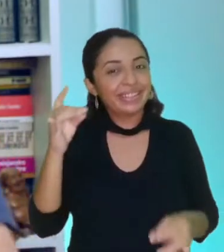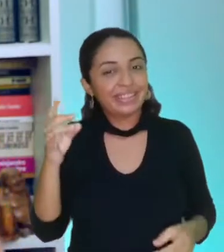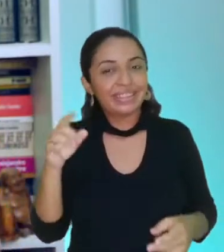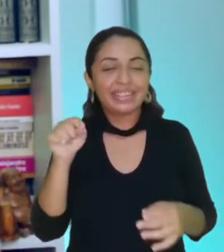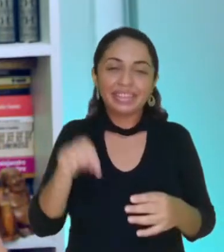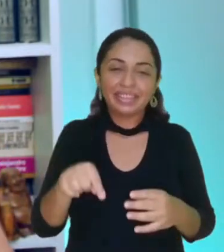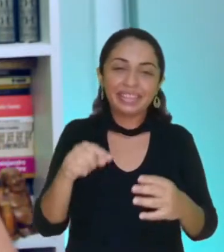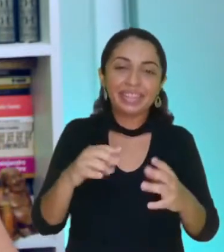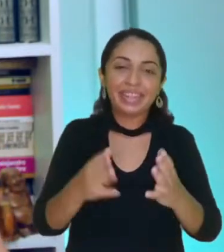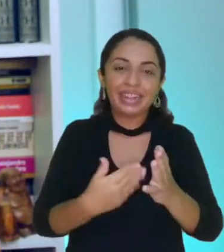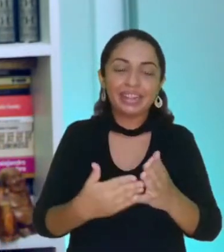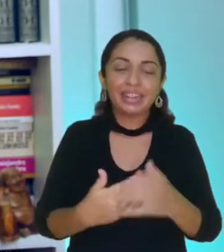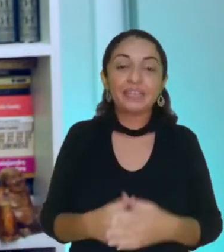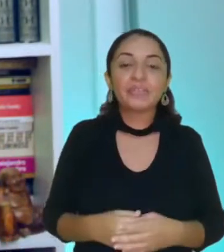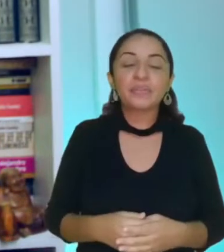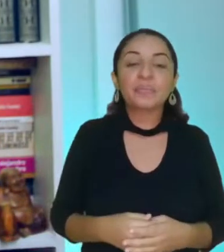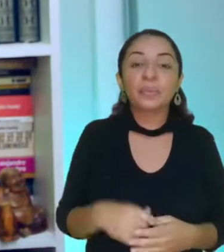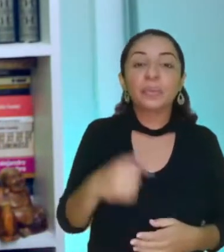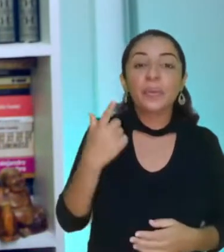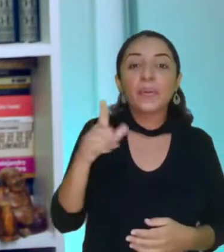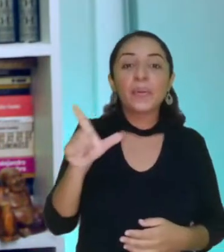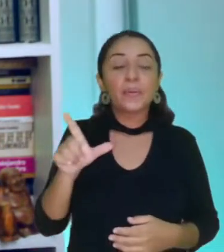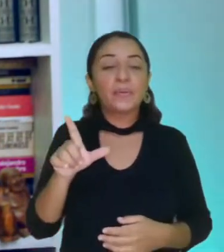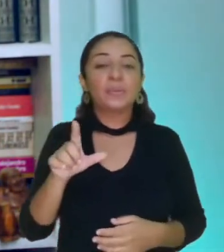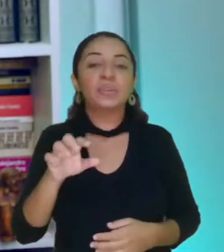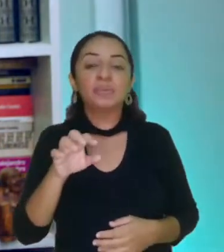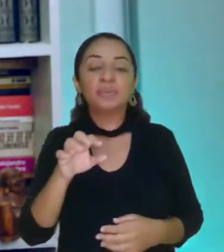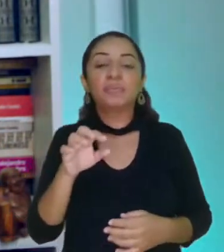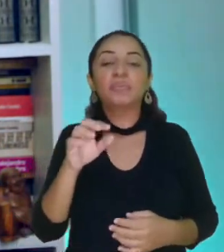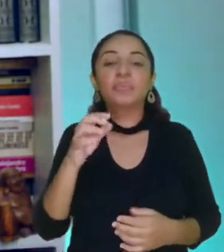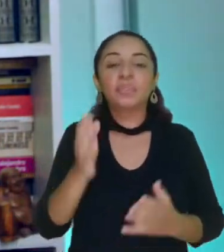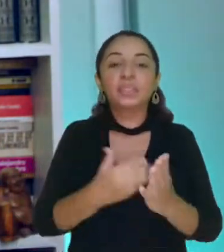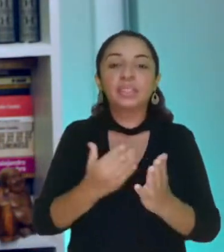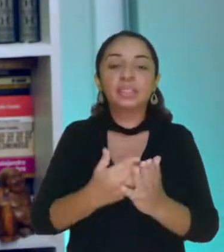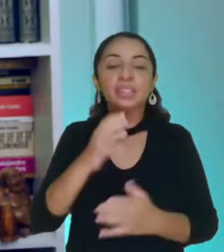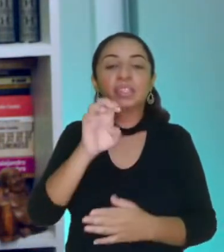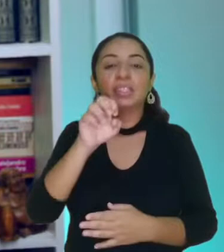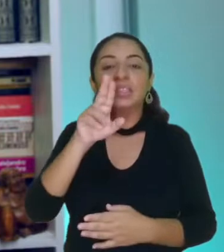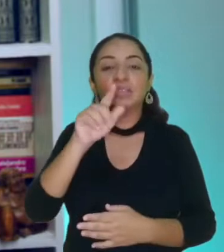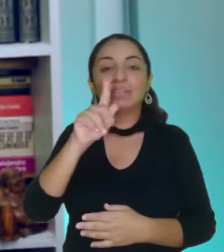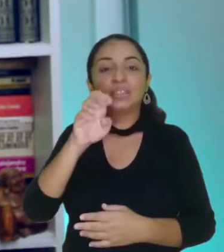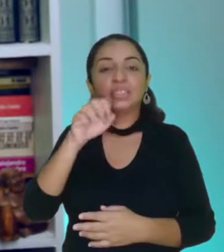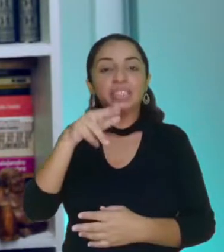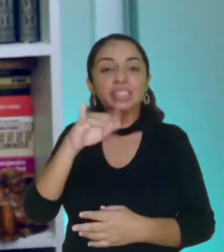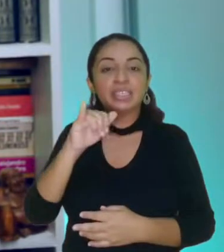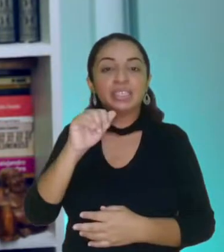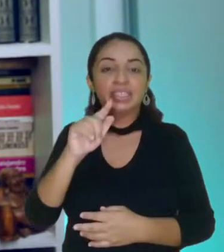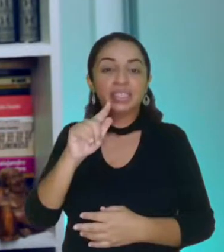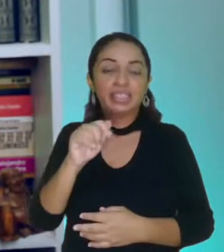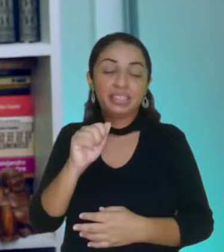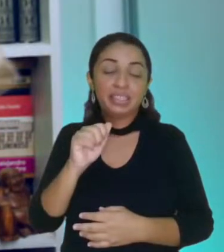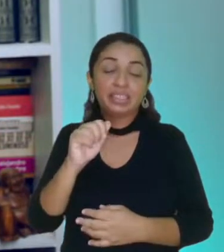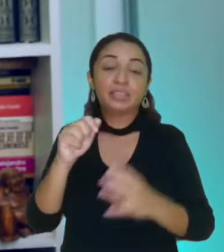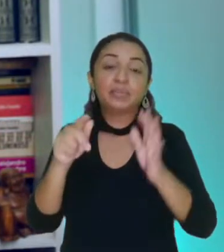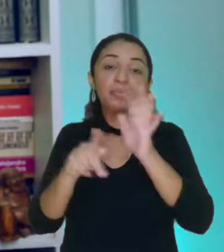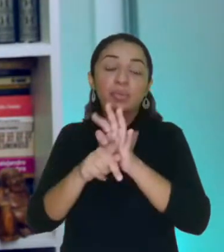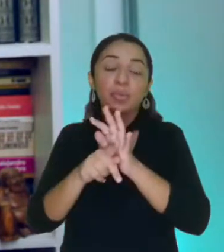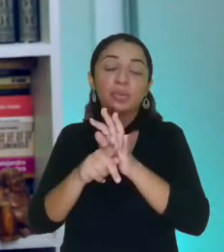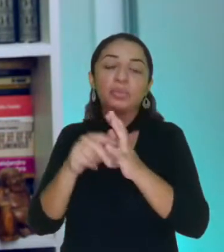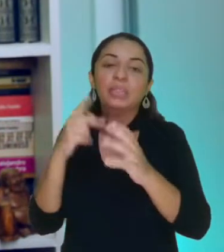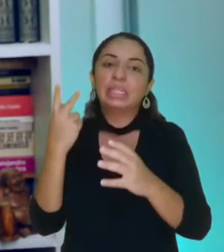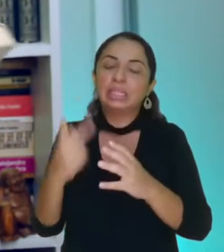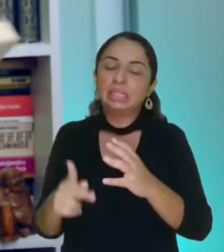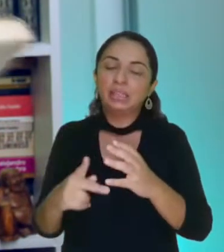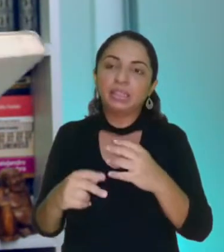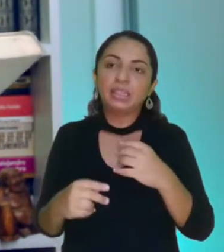desse livro. Nós temos Eugênia Grandet, do Oroné de Balzac, também uma novela muito famosa do Balzac. Os livros estão